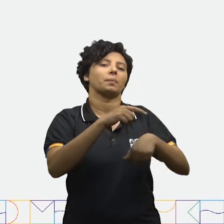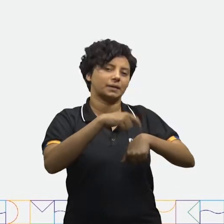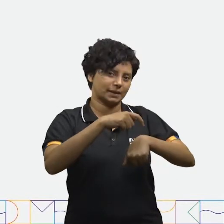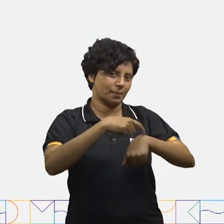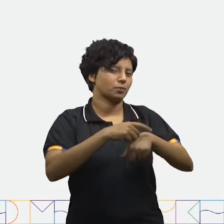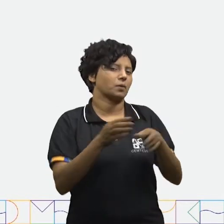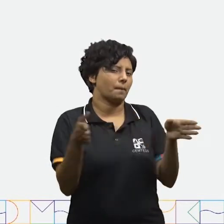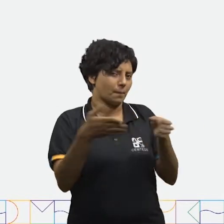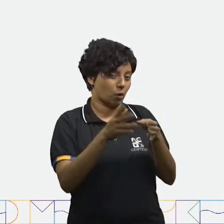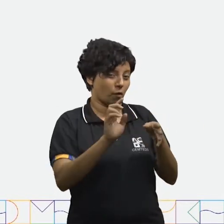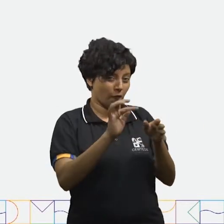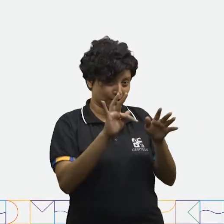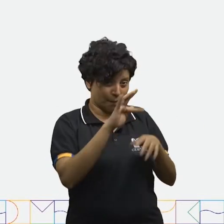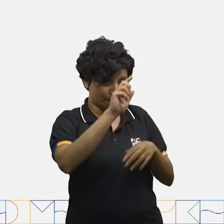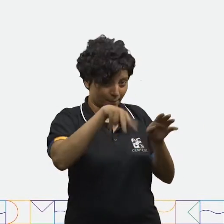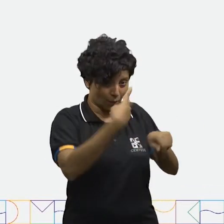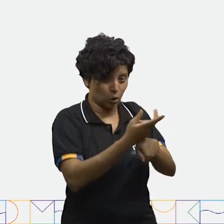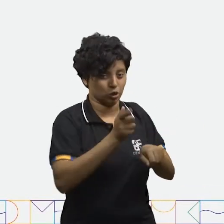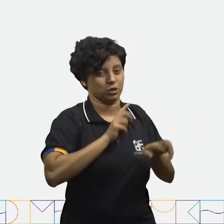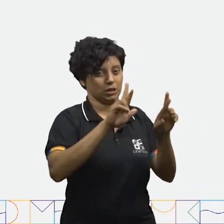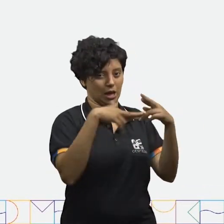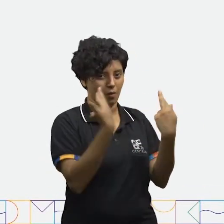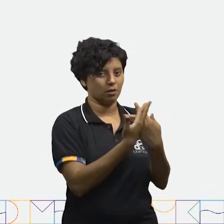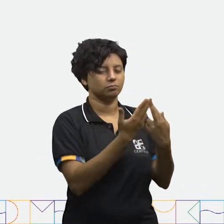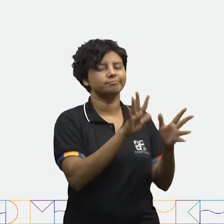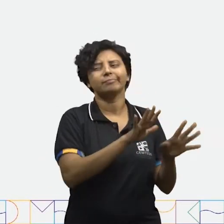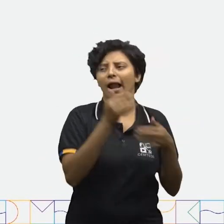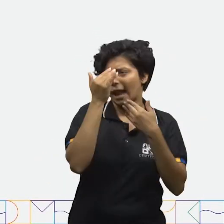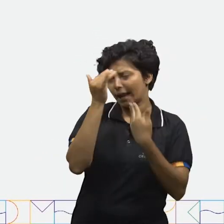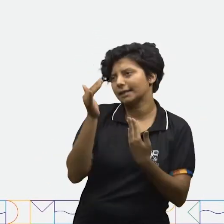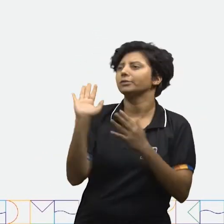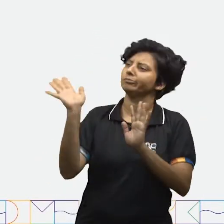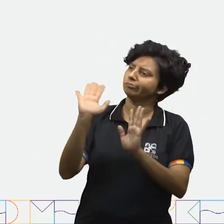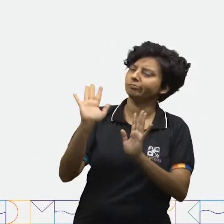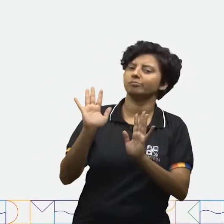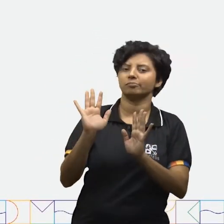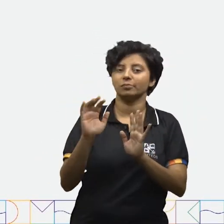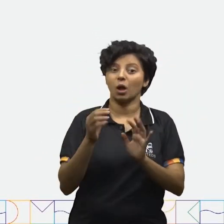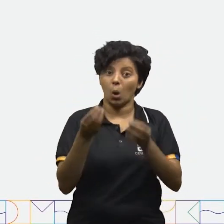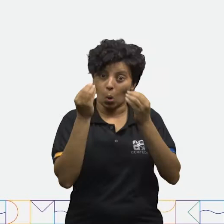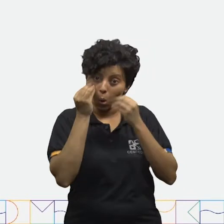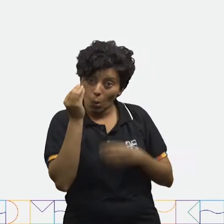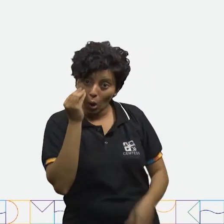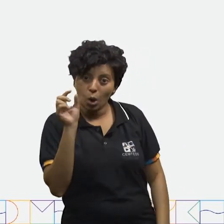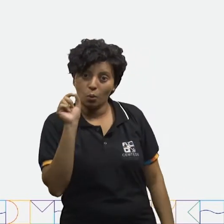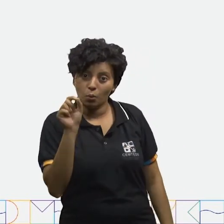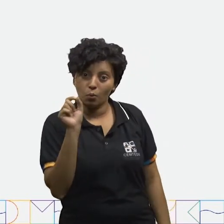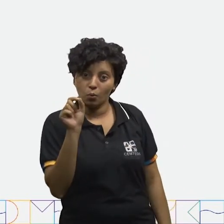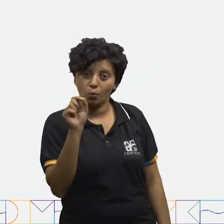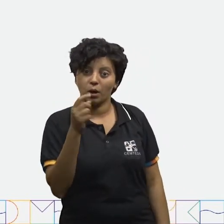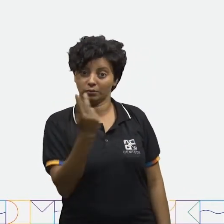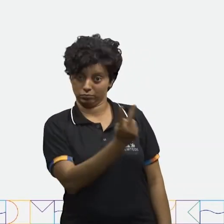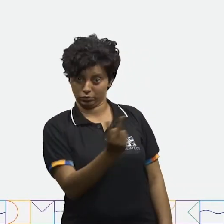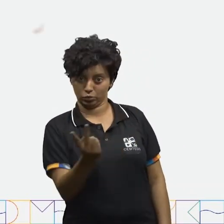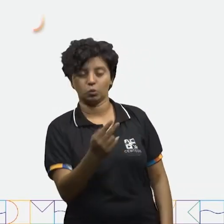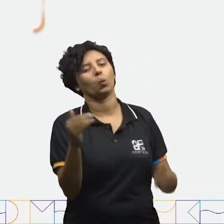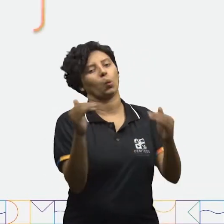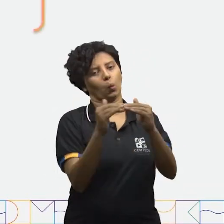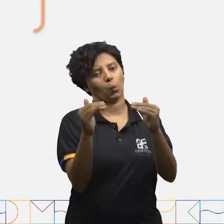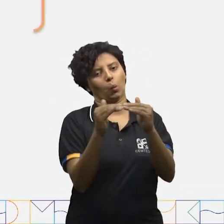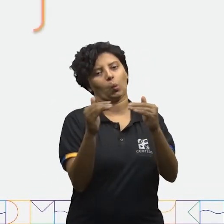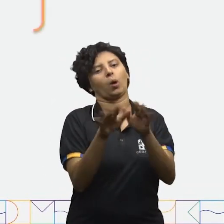uma reunião. E então, ela agradeceu e se despediu. Observe, querido estudante, nós